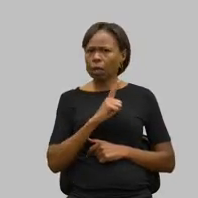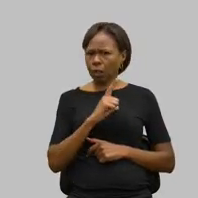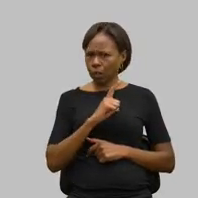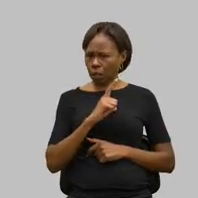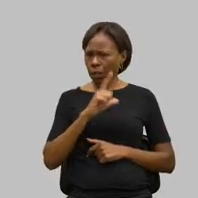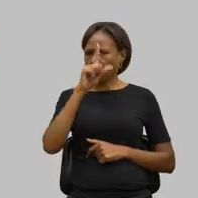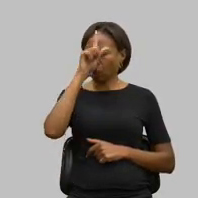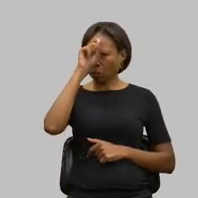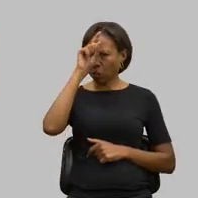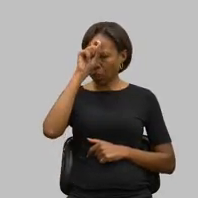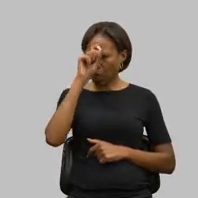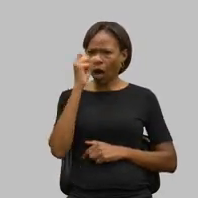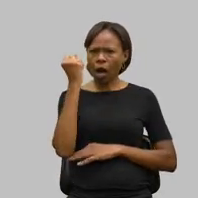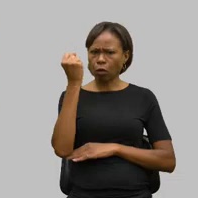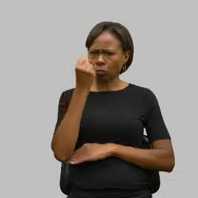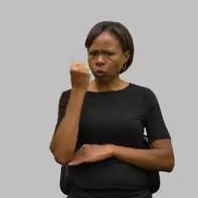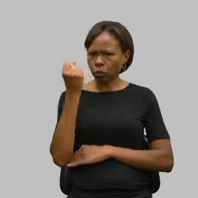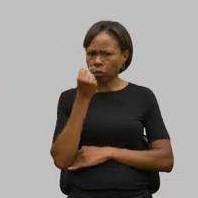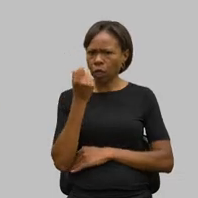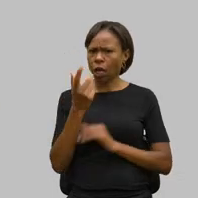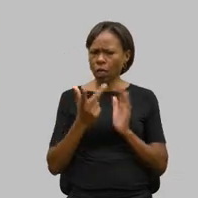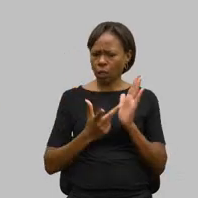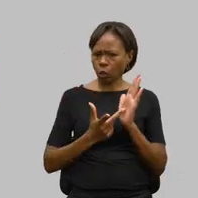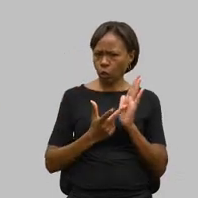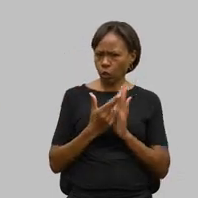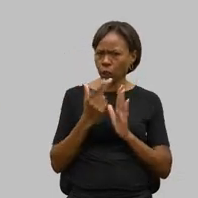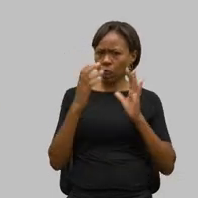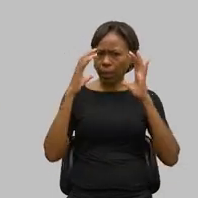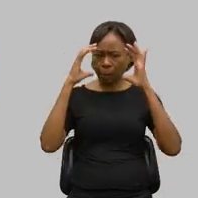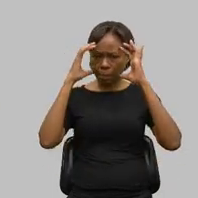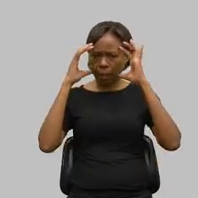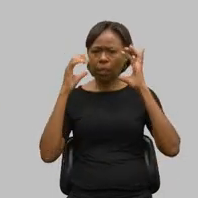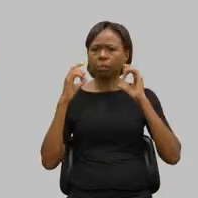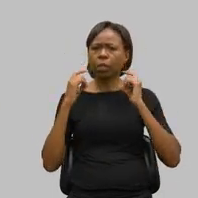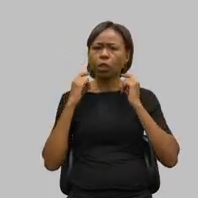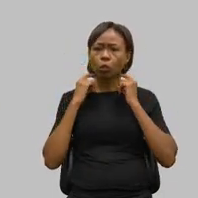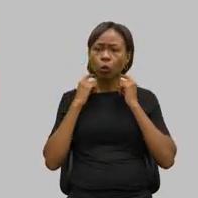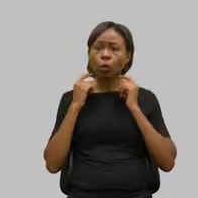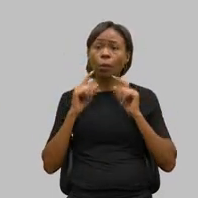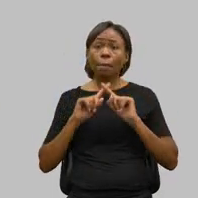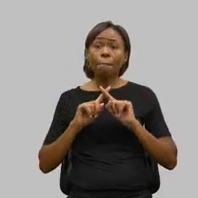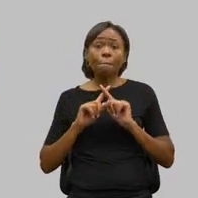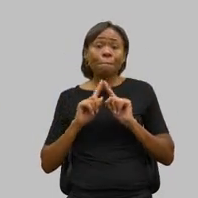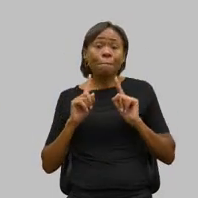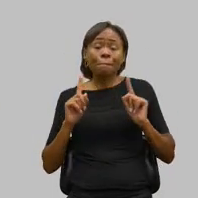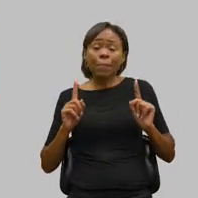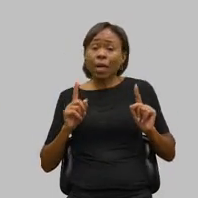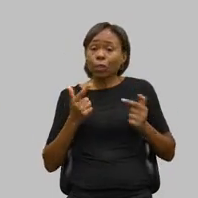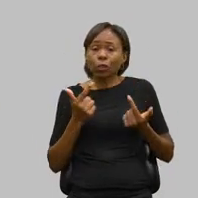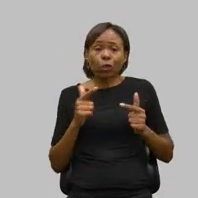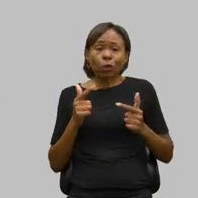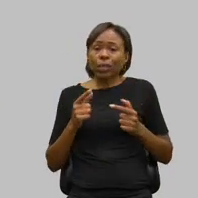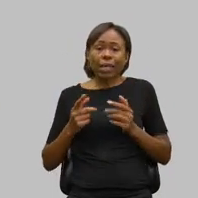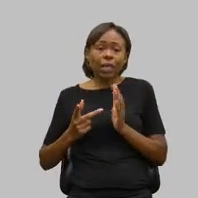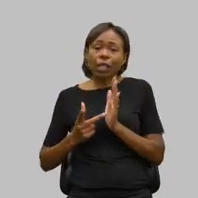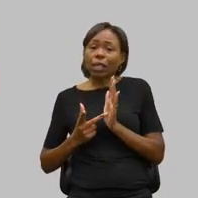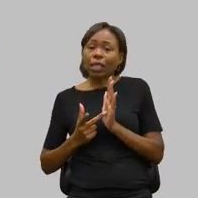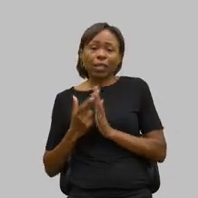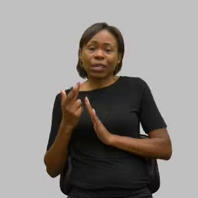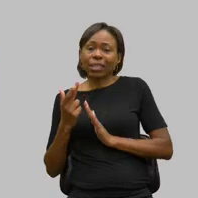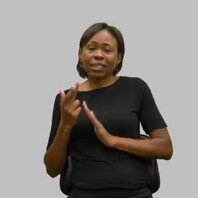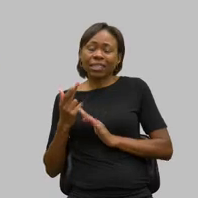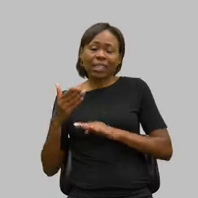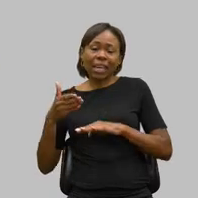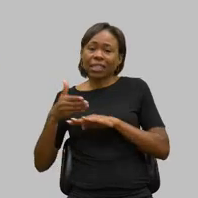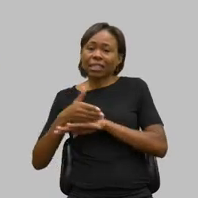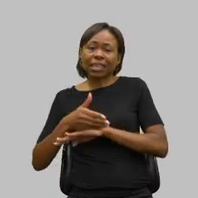alta complexidade, tem serviço de cirurgia de cabeça e pescoço. Mas, às vezes, o paciente daquela região não tem acesso à cirurgião de cabeça e pescoço porque ele faz uma